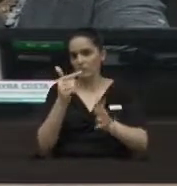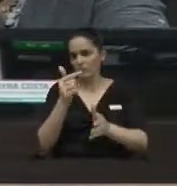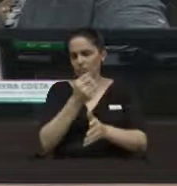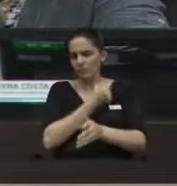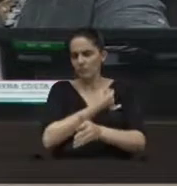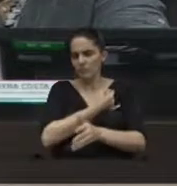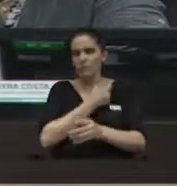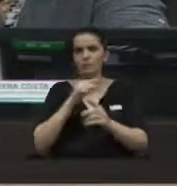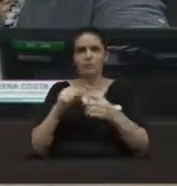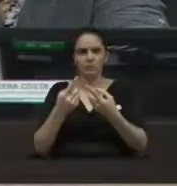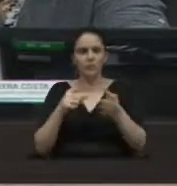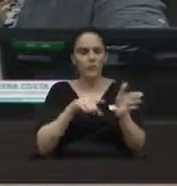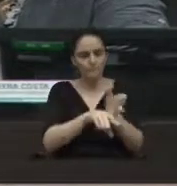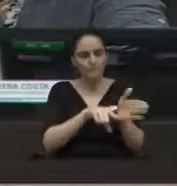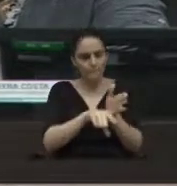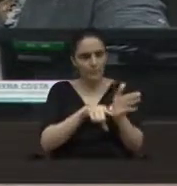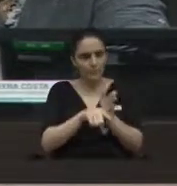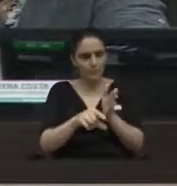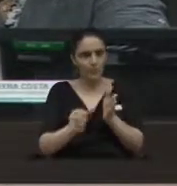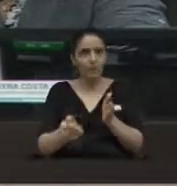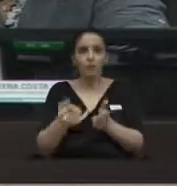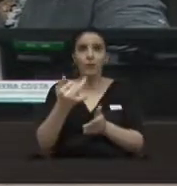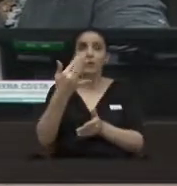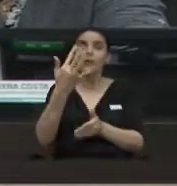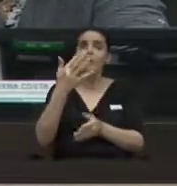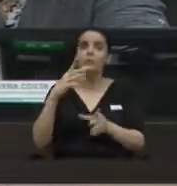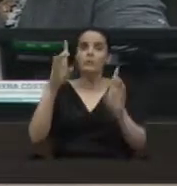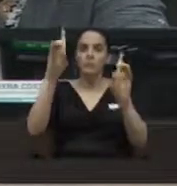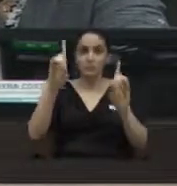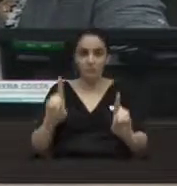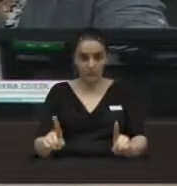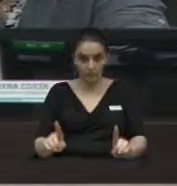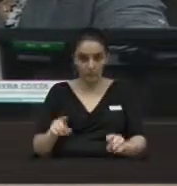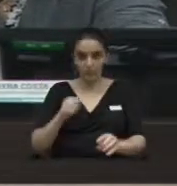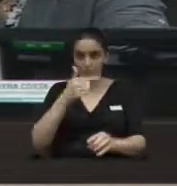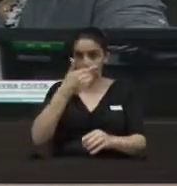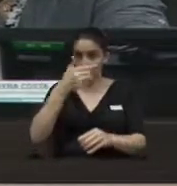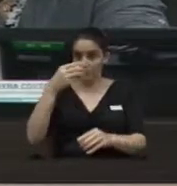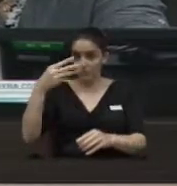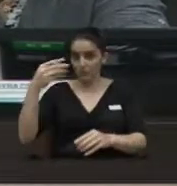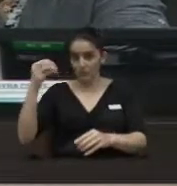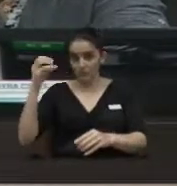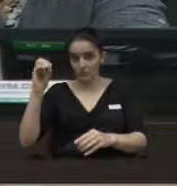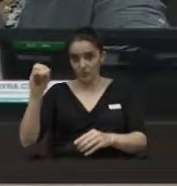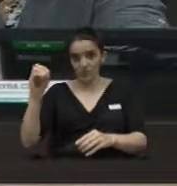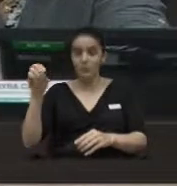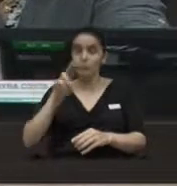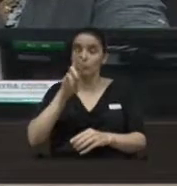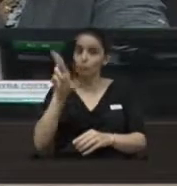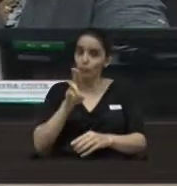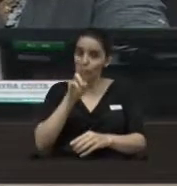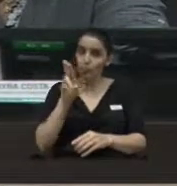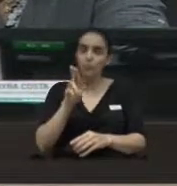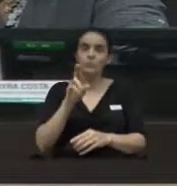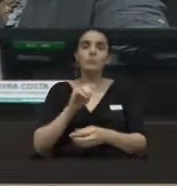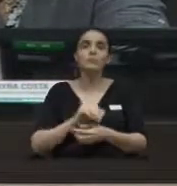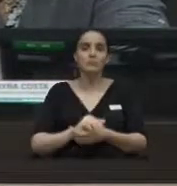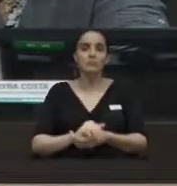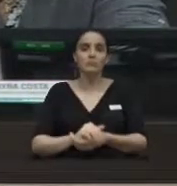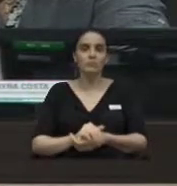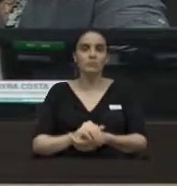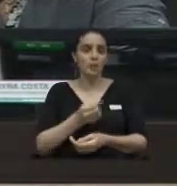vamos levantá-los. Quantos efetivamente dos 2.300 têm utilizado? Daí fica mais, esse número fica